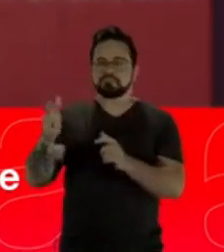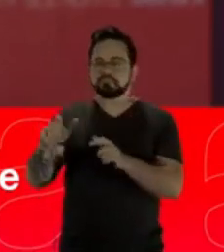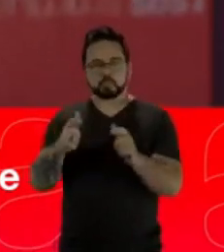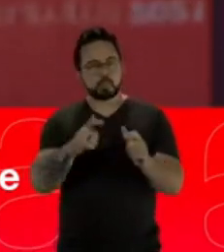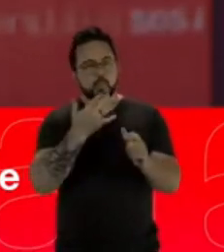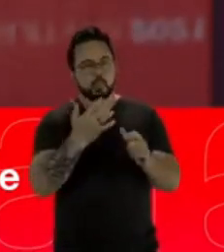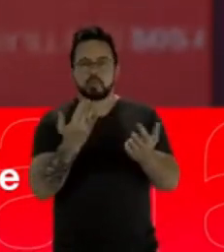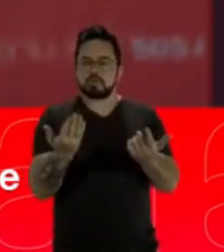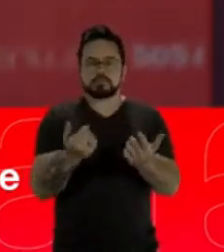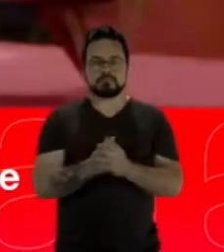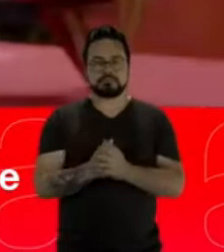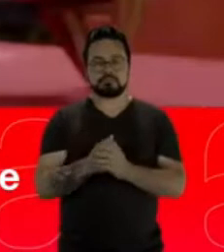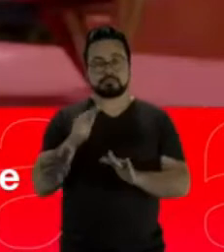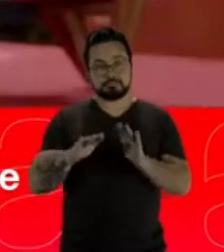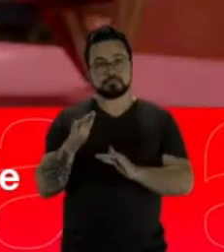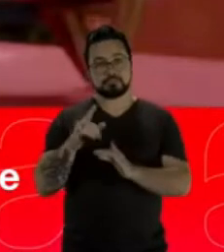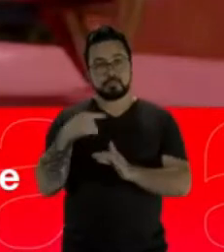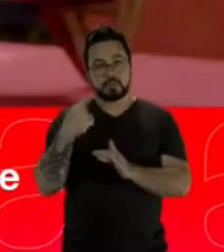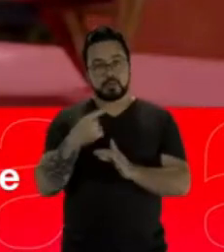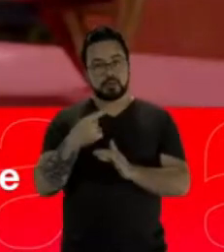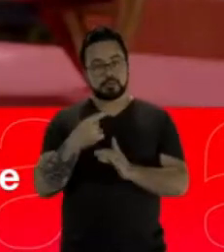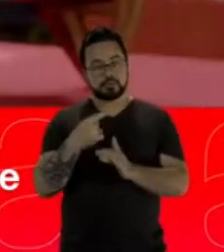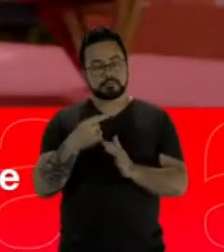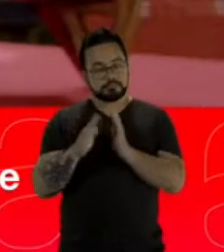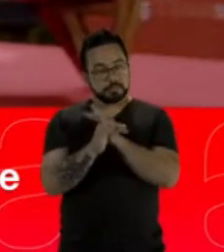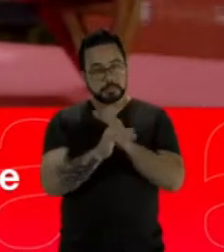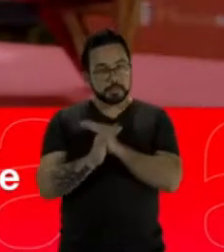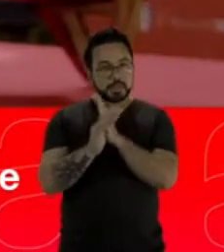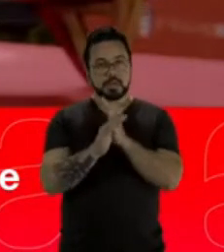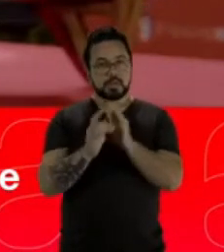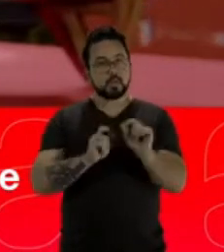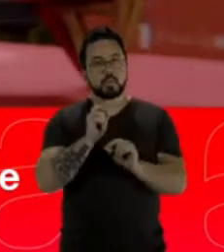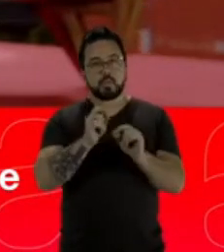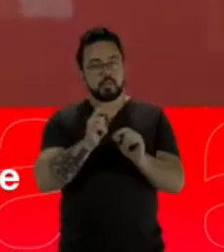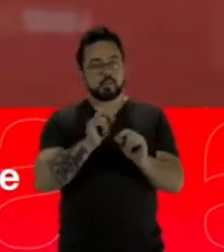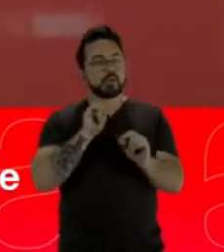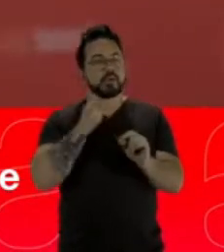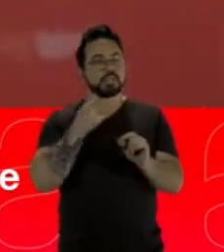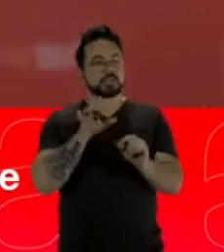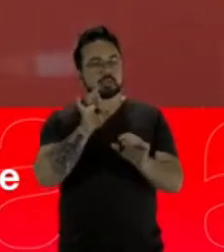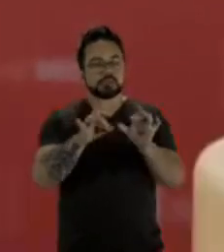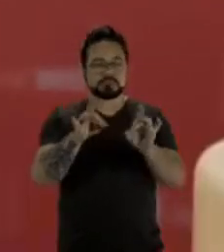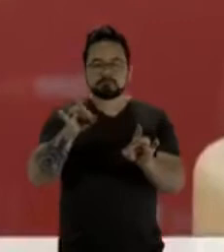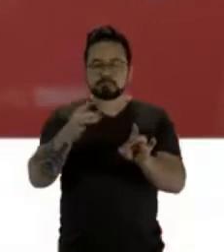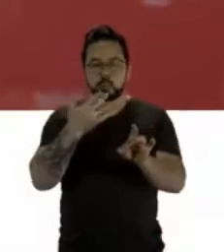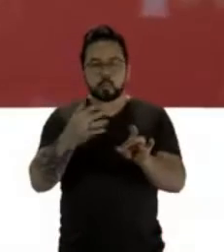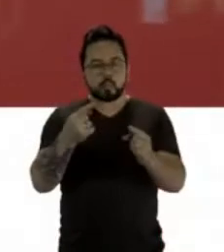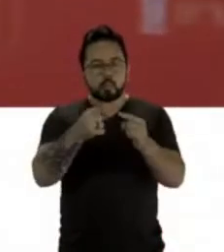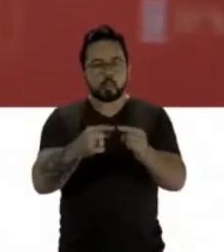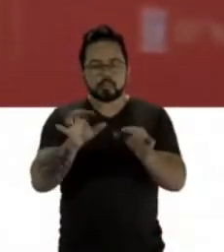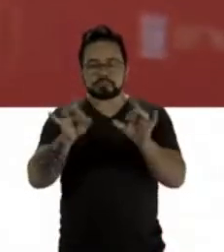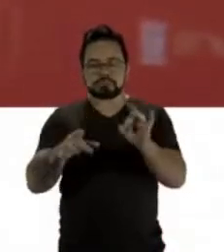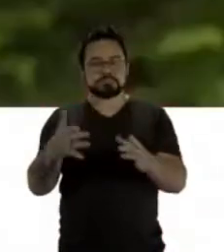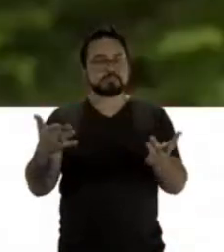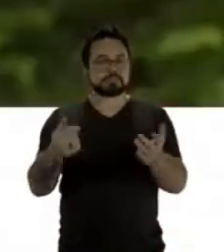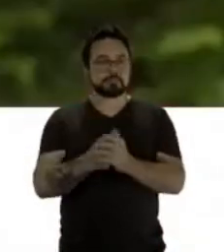onde? Às vezes a gente realmente se perde um pouco no que jogar, como jogar. É difícil, realmente é complicado.